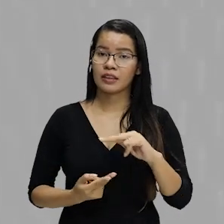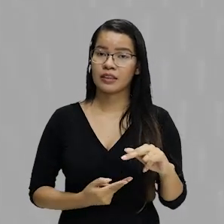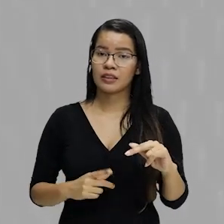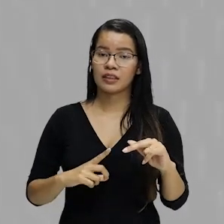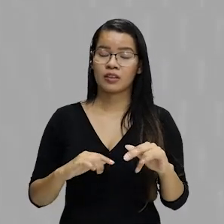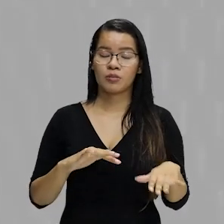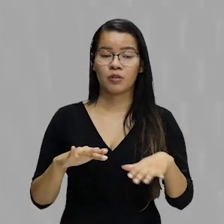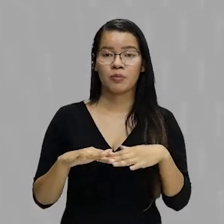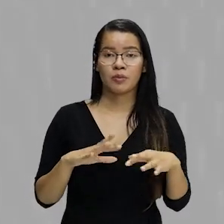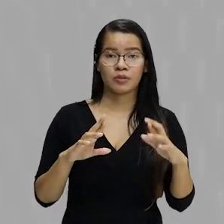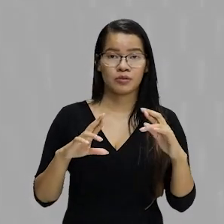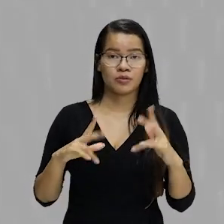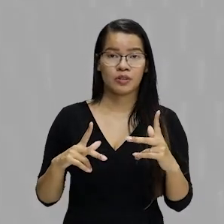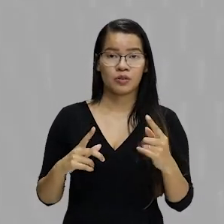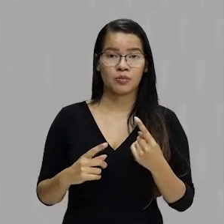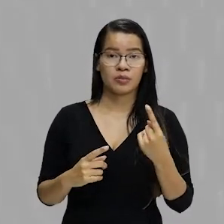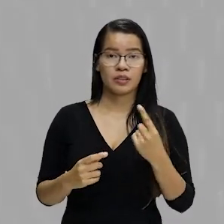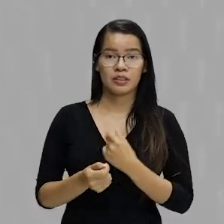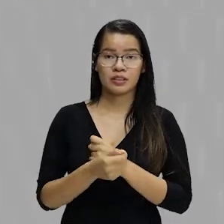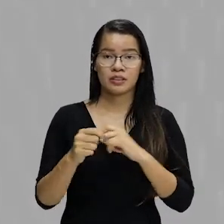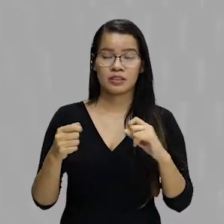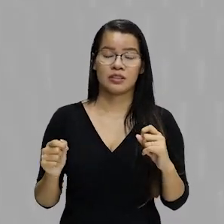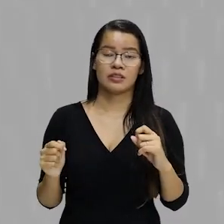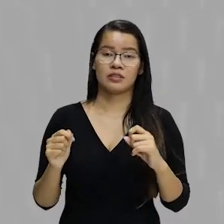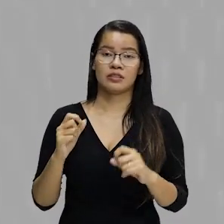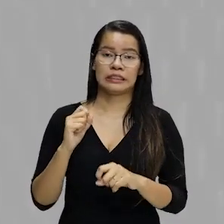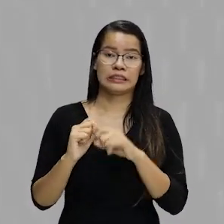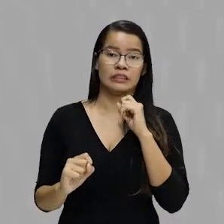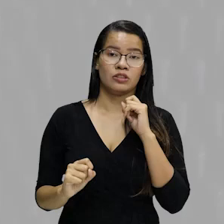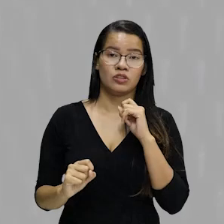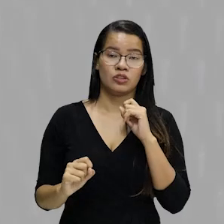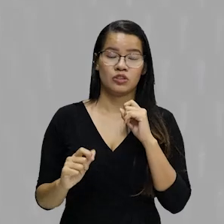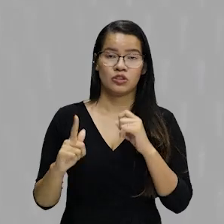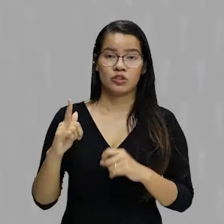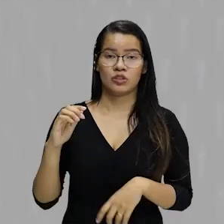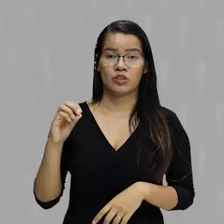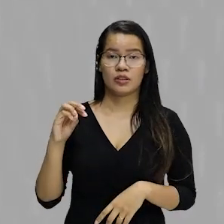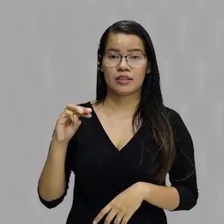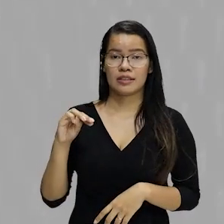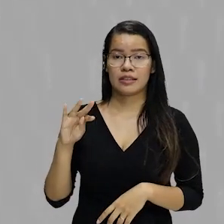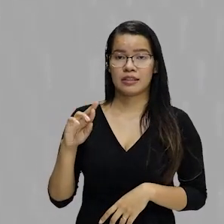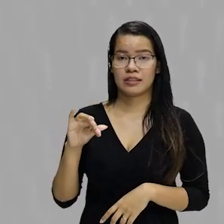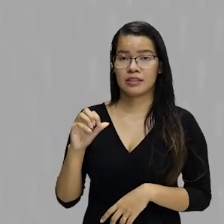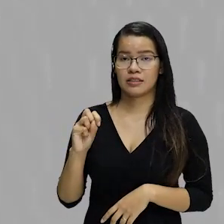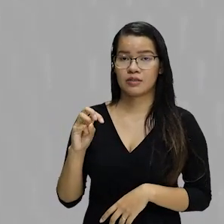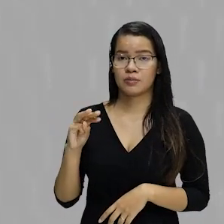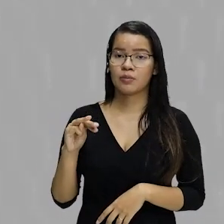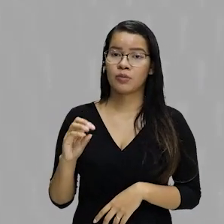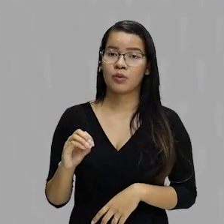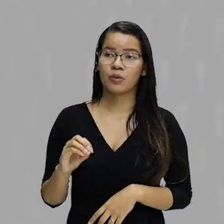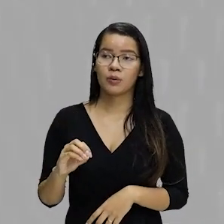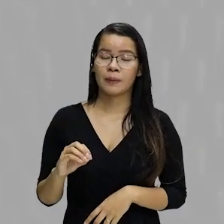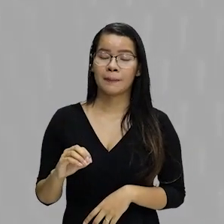diferente. Certo? Uma das grandes derrotadas do geocentrismo, né, lá